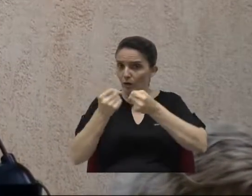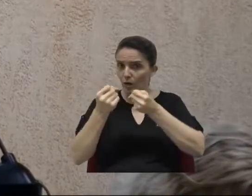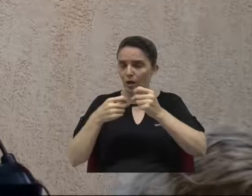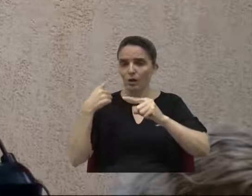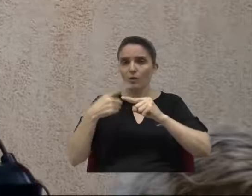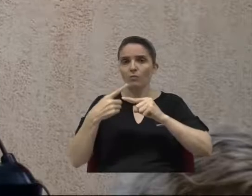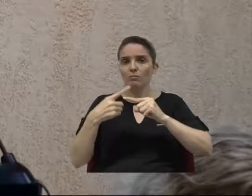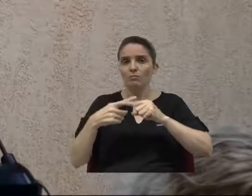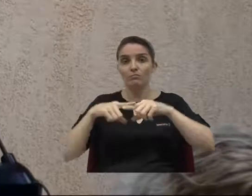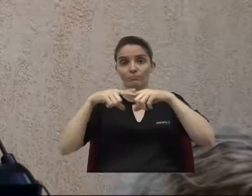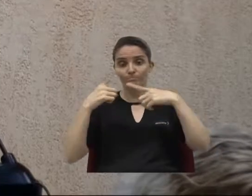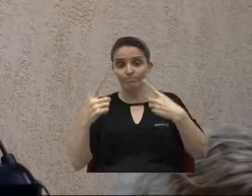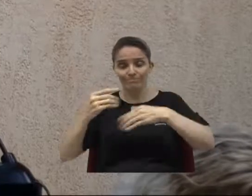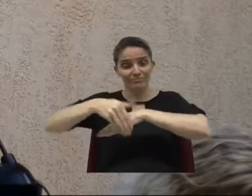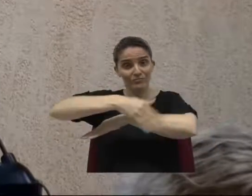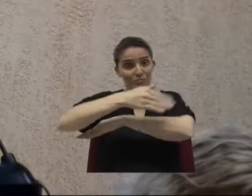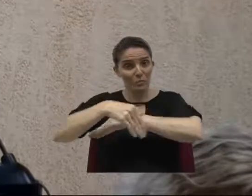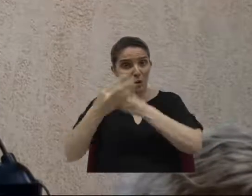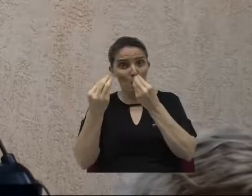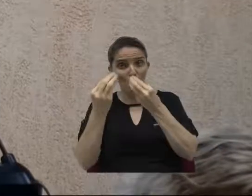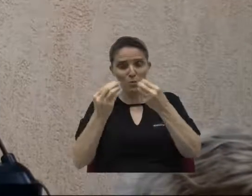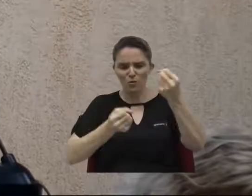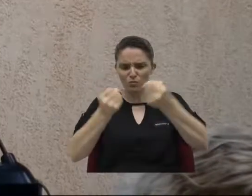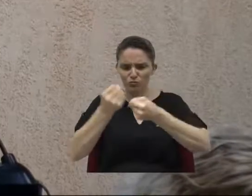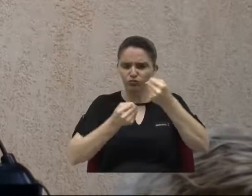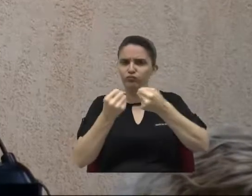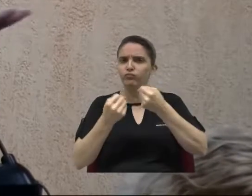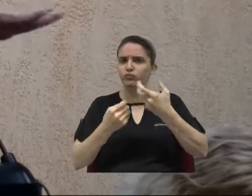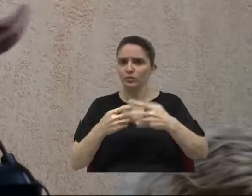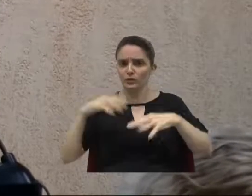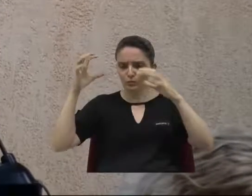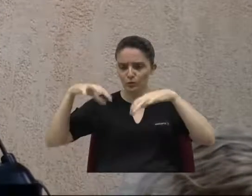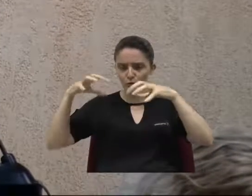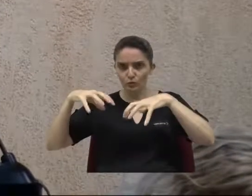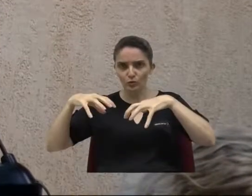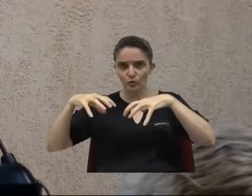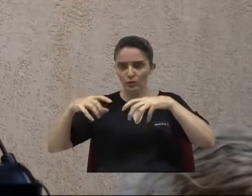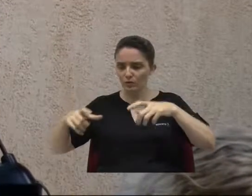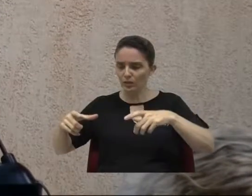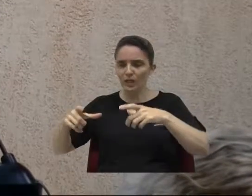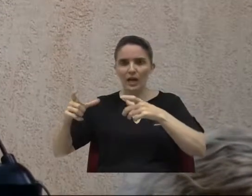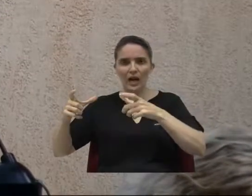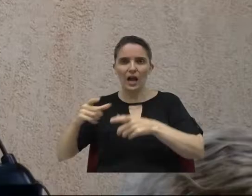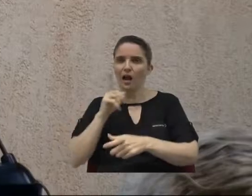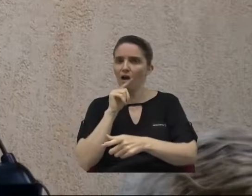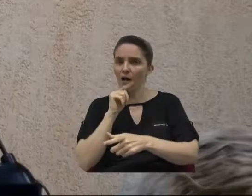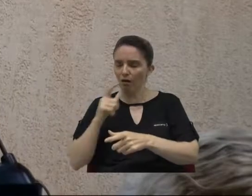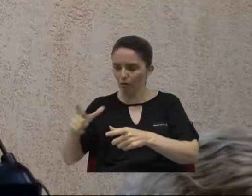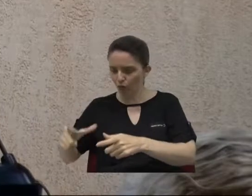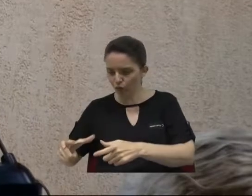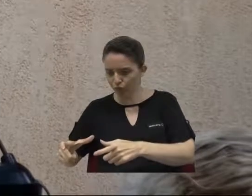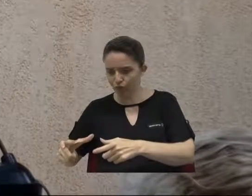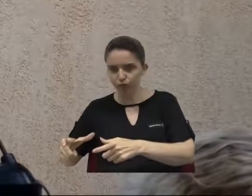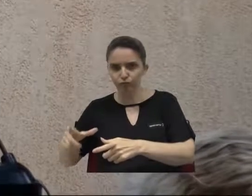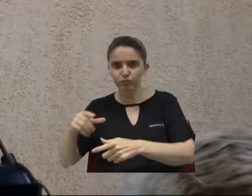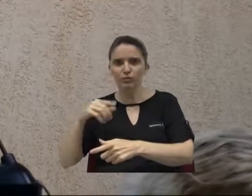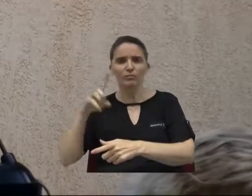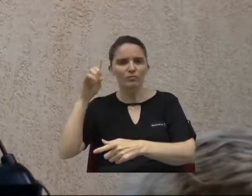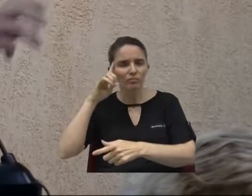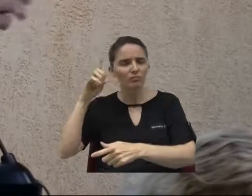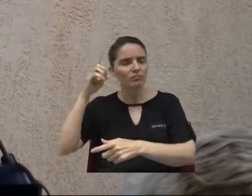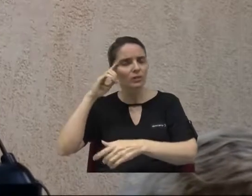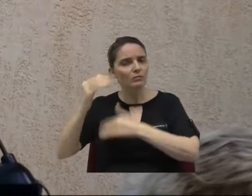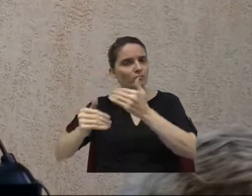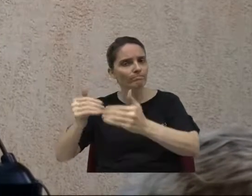rua movimentada. Então, quando chove, fica vários dias aquela água empoçada. Então, lá há uma necessidade muito grande de fazer